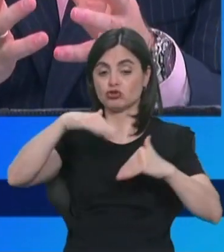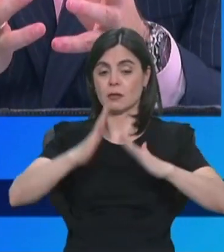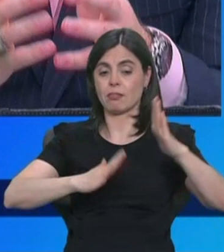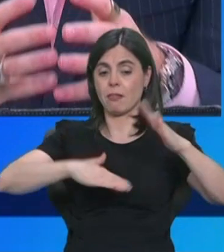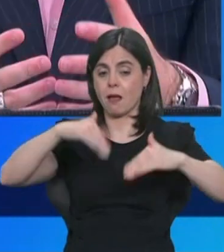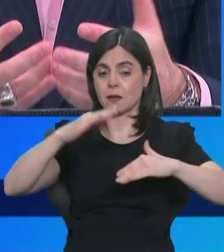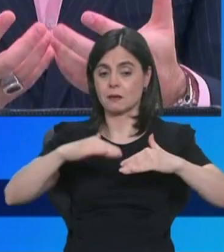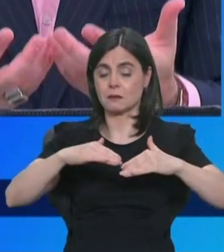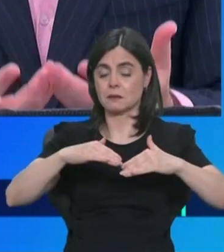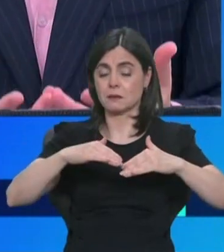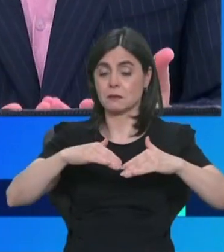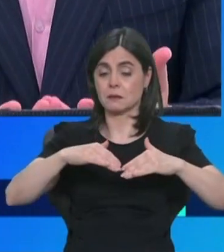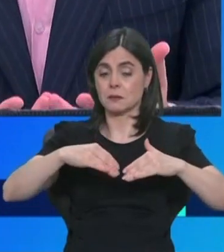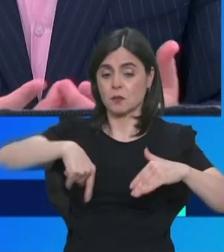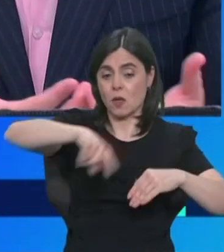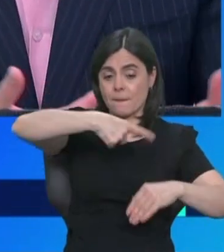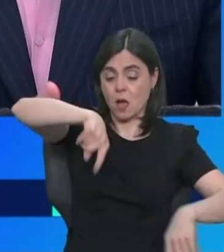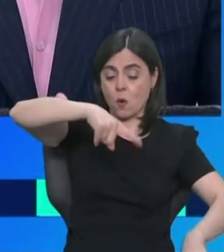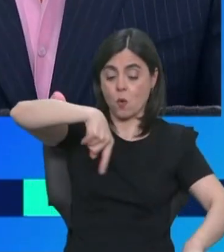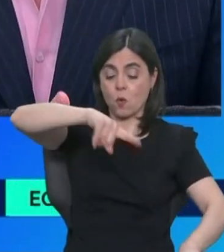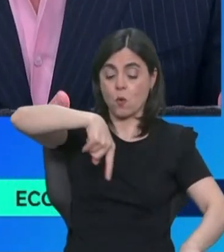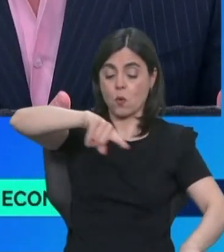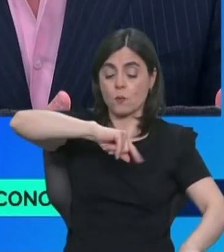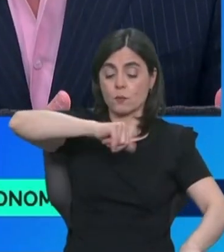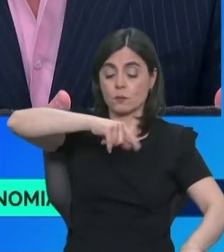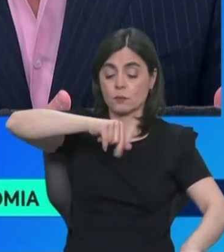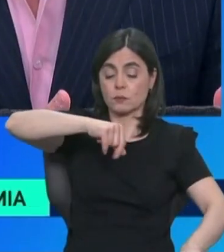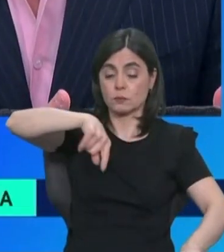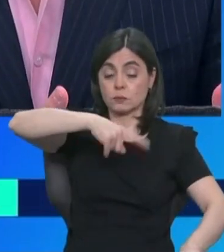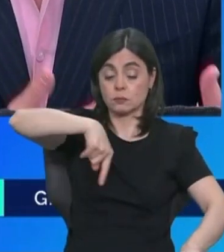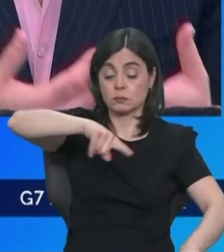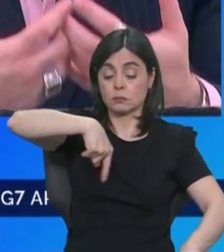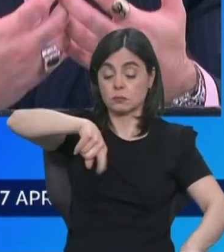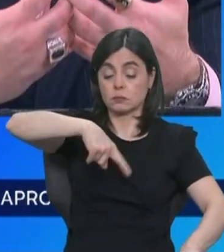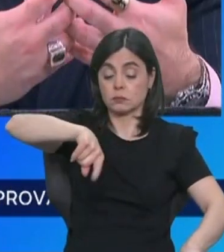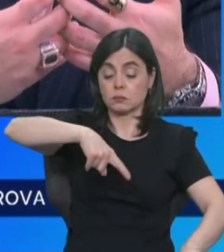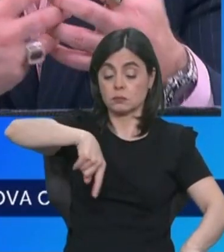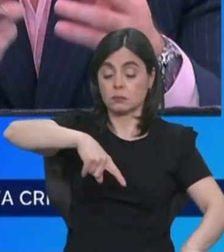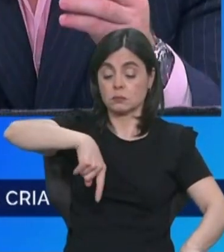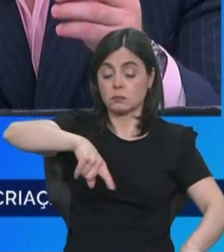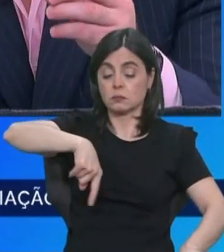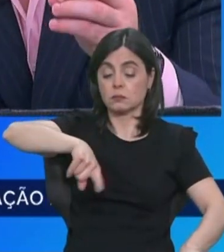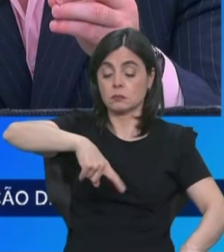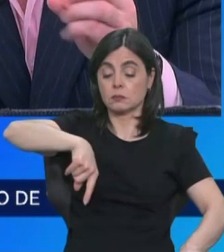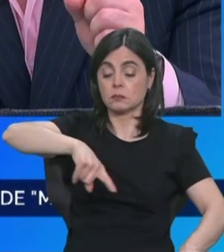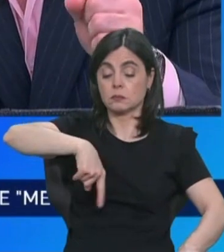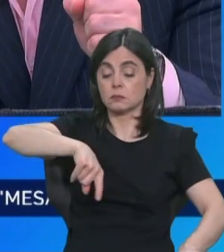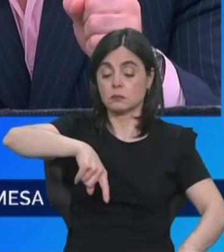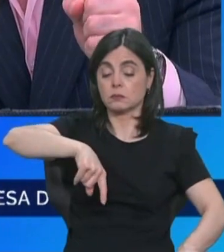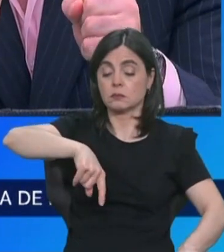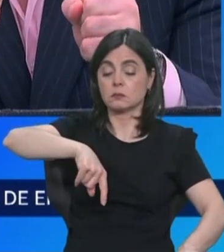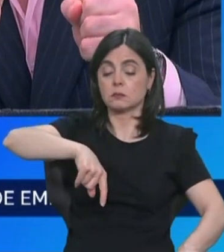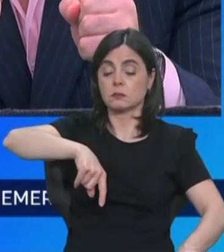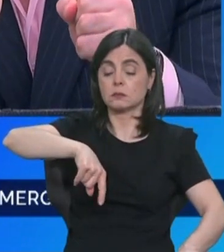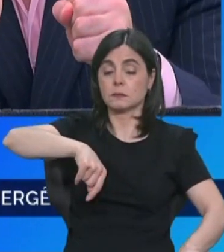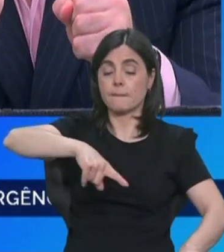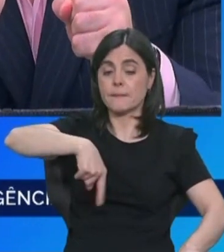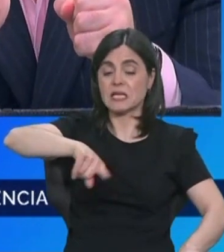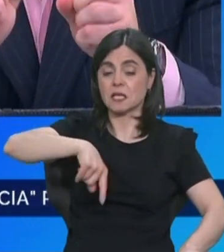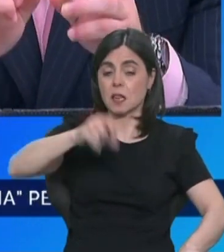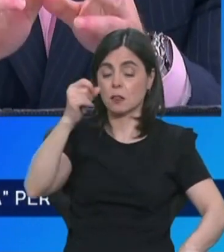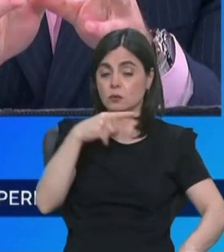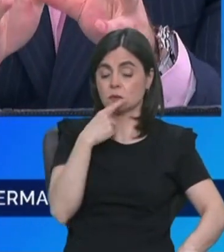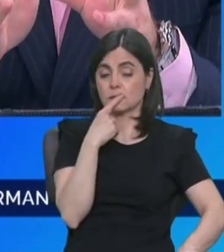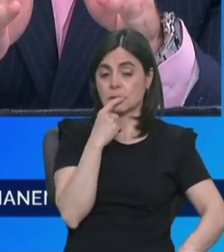está a girar como se fosse um peão. Não é isso também que nós estamos à espera de ver. E, além disso, a polarização desta luz, desta magnetar,